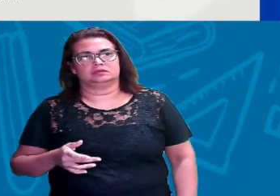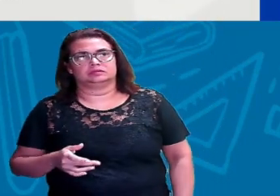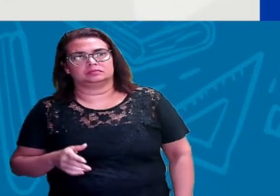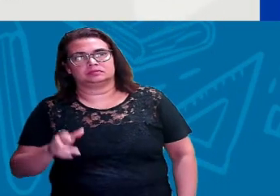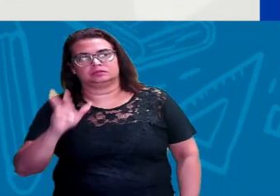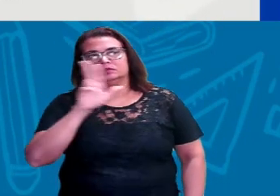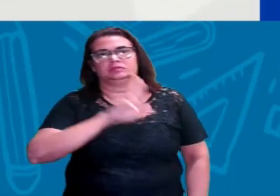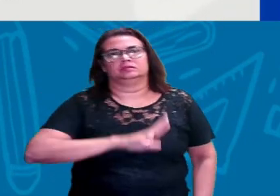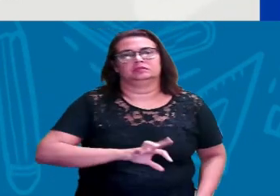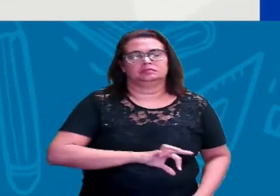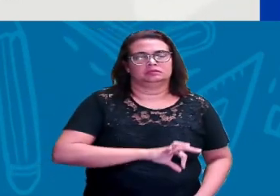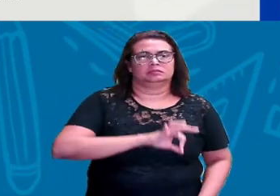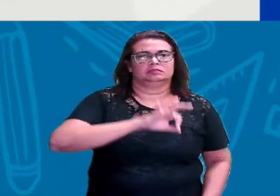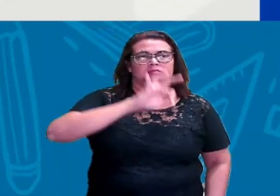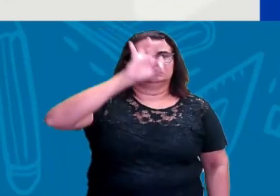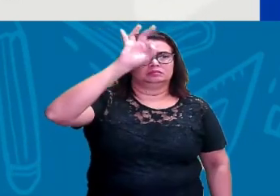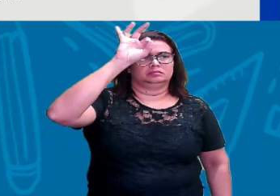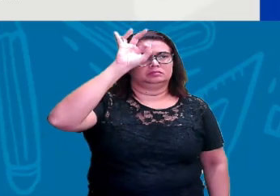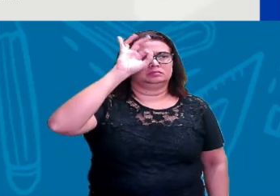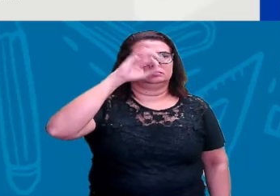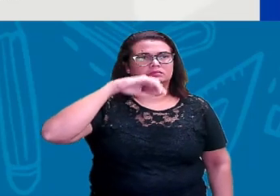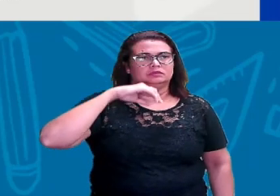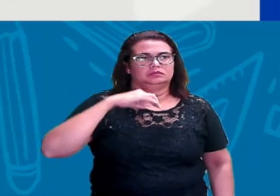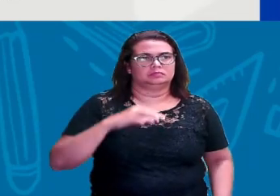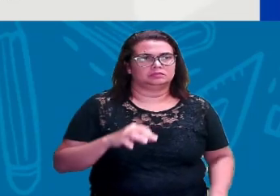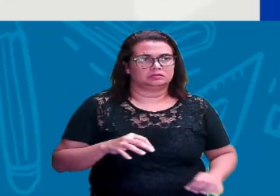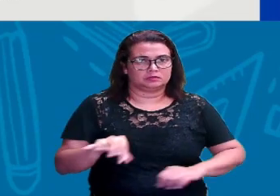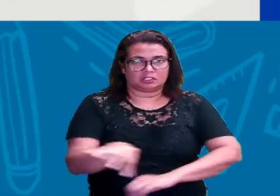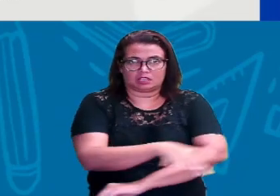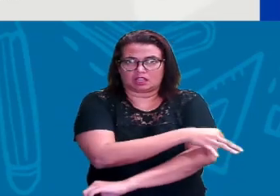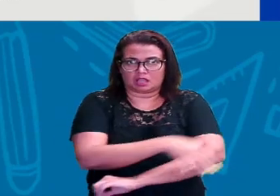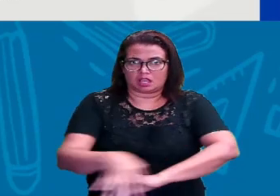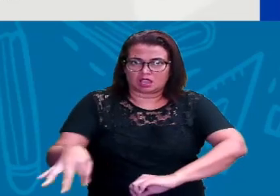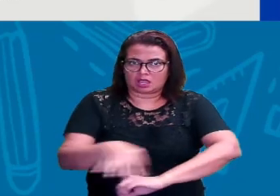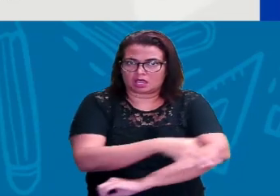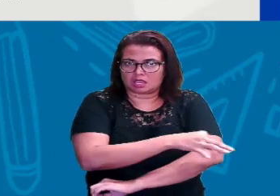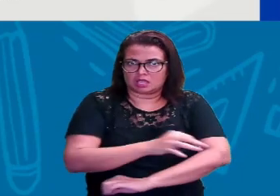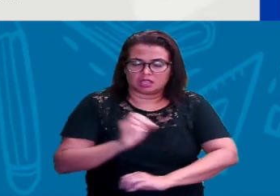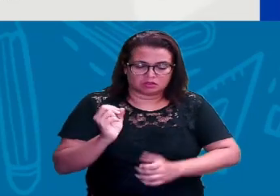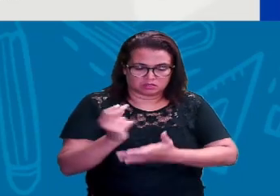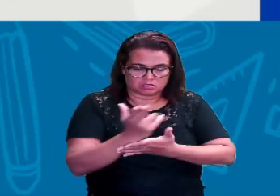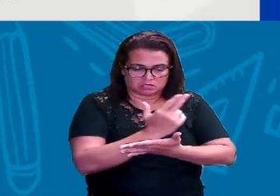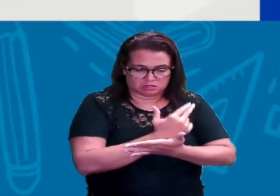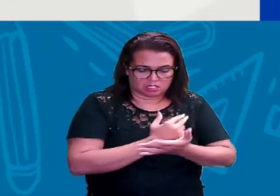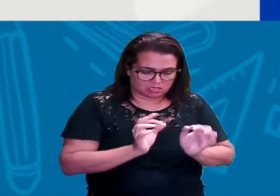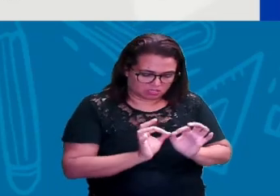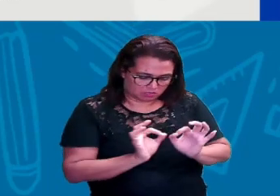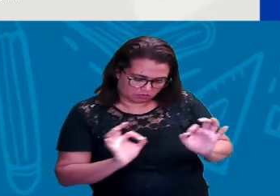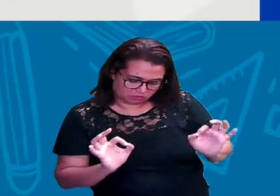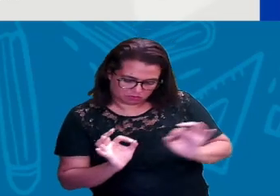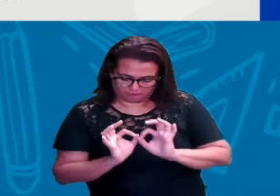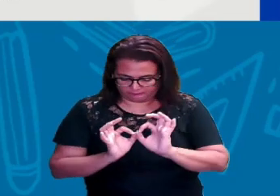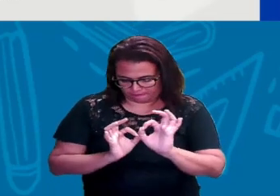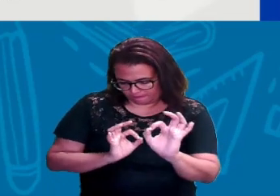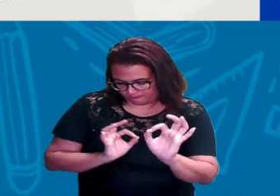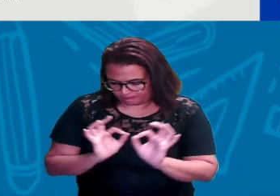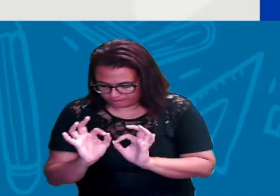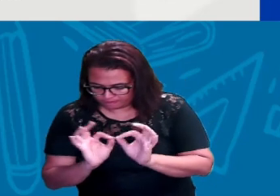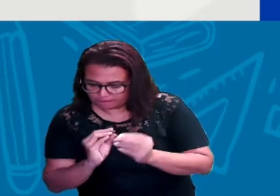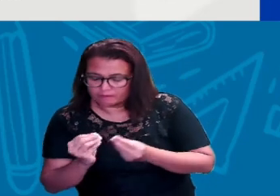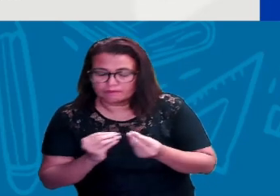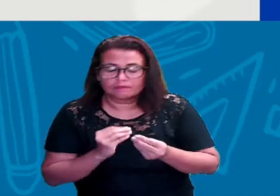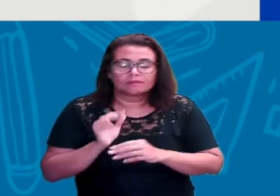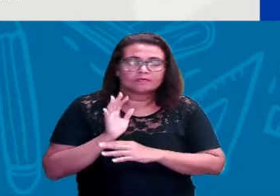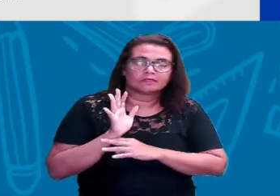fita métrica. Aqui, a régua eu utilizo para saber a medida de um desenho, né? Quanto eu vou medir. Então,